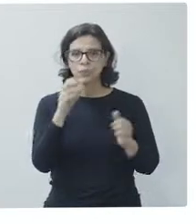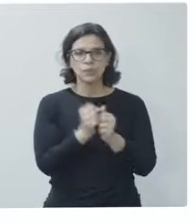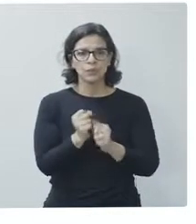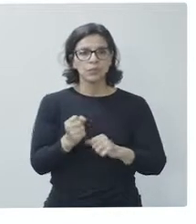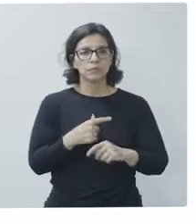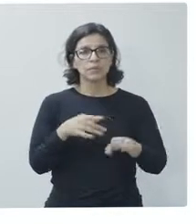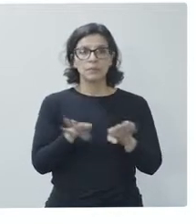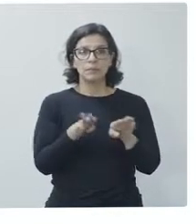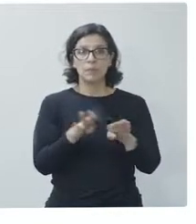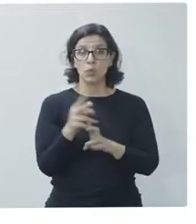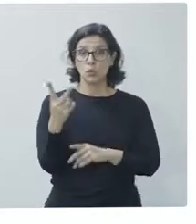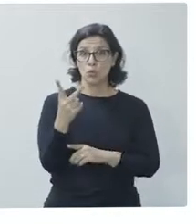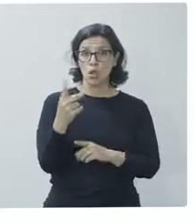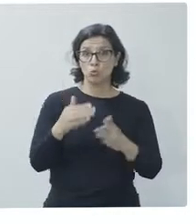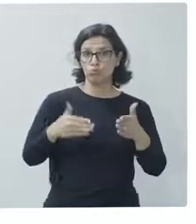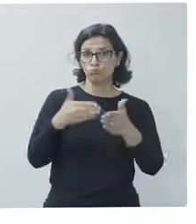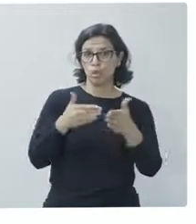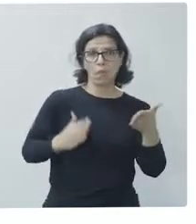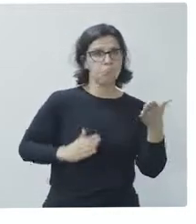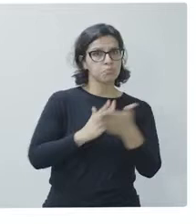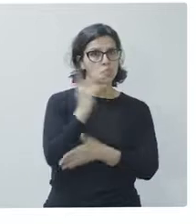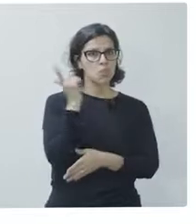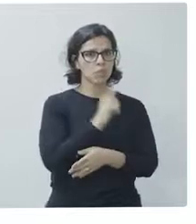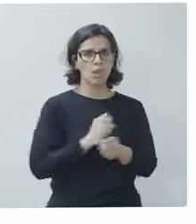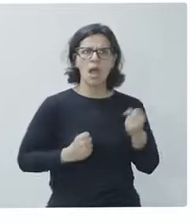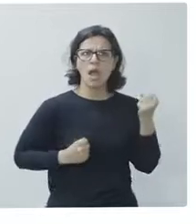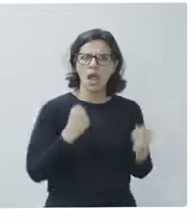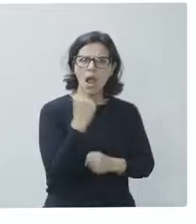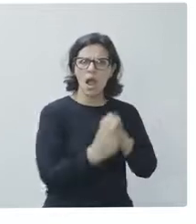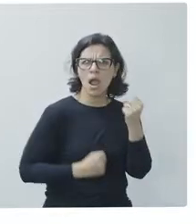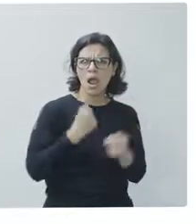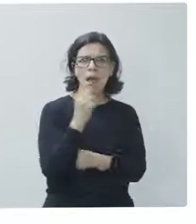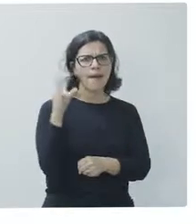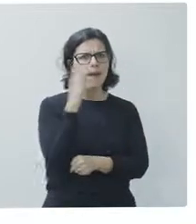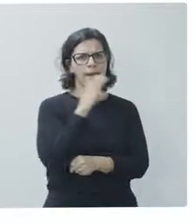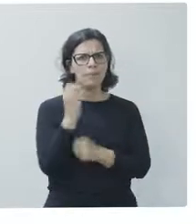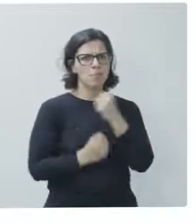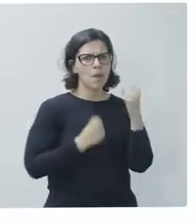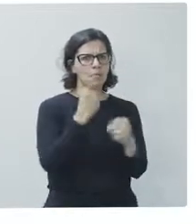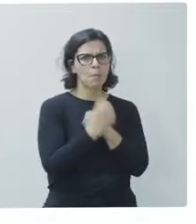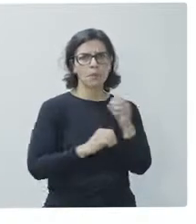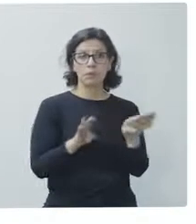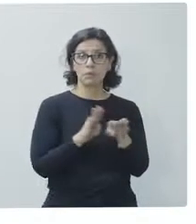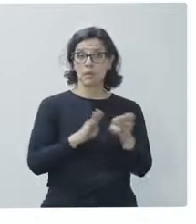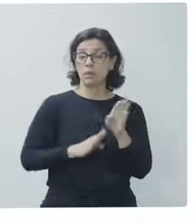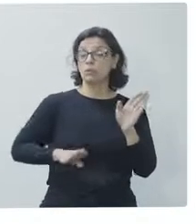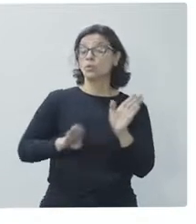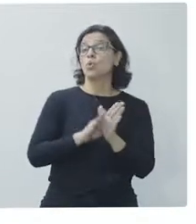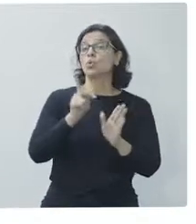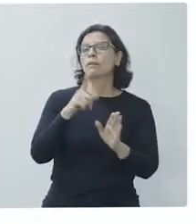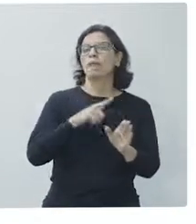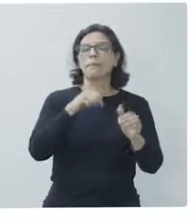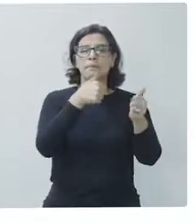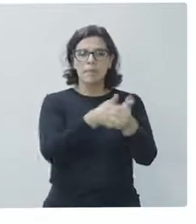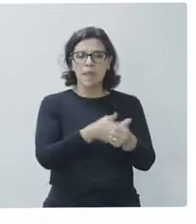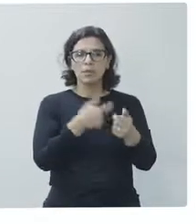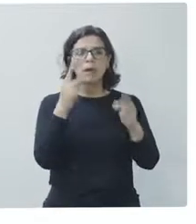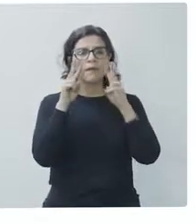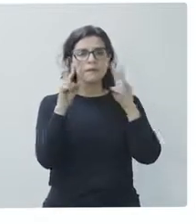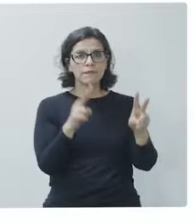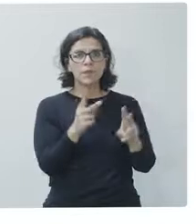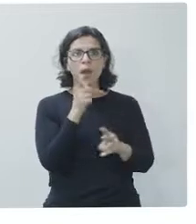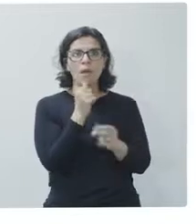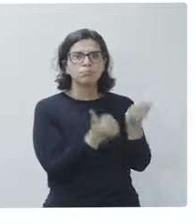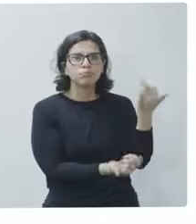com a remoção do segundo obstáculo, correram para o alto mais rápido que puderam, até que, por fim, avistaram